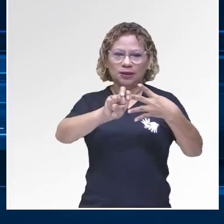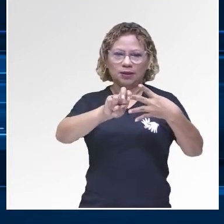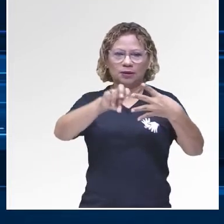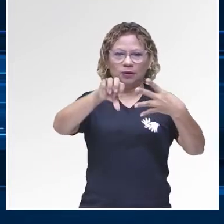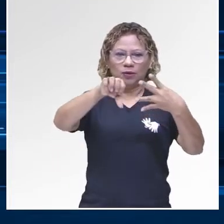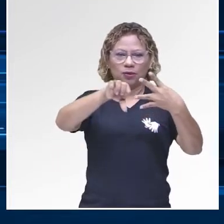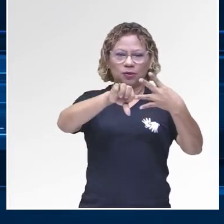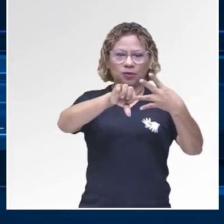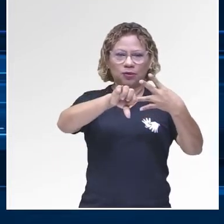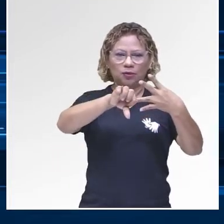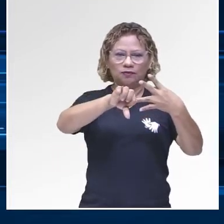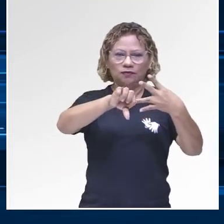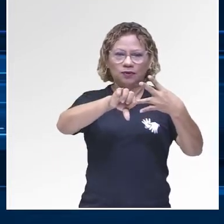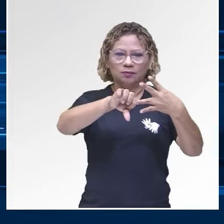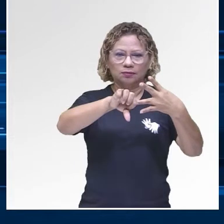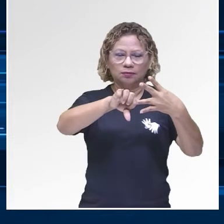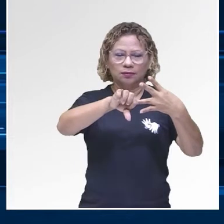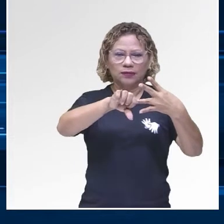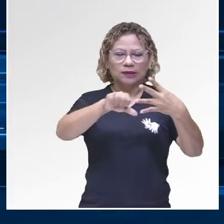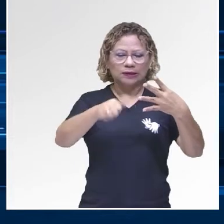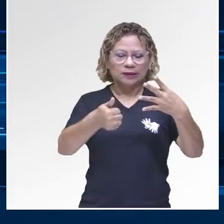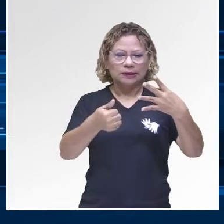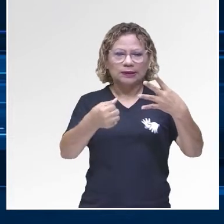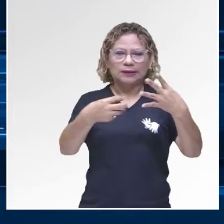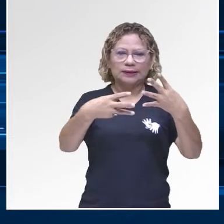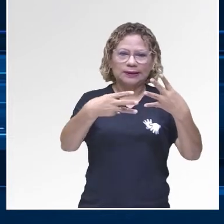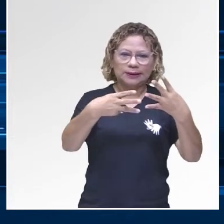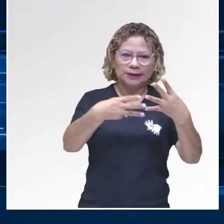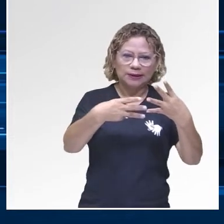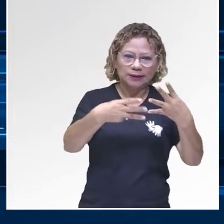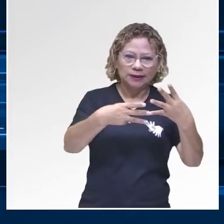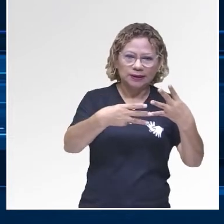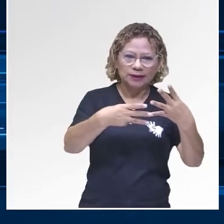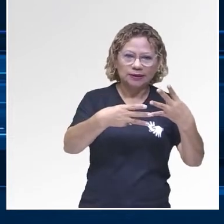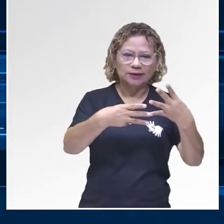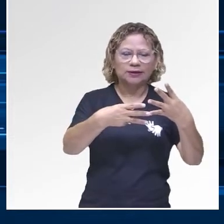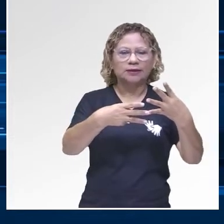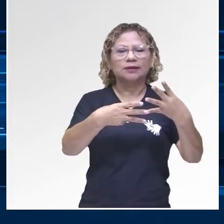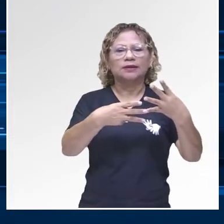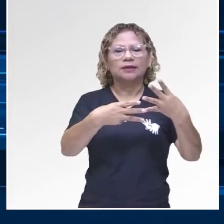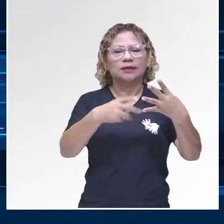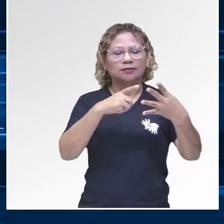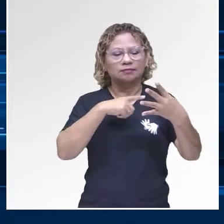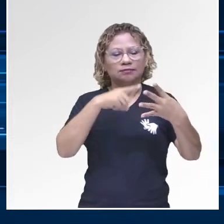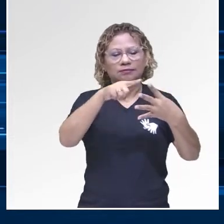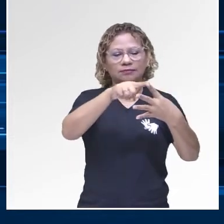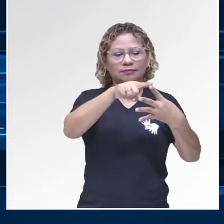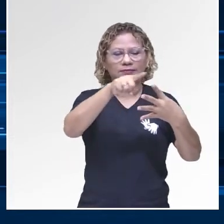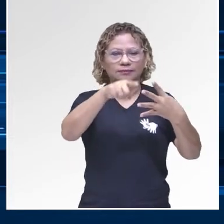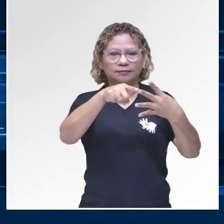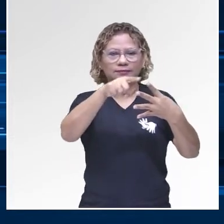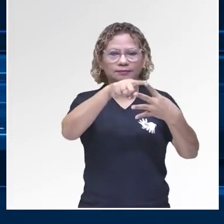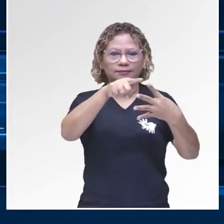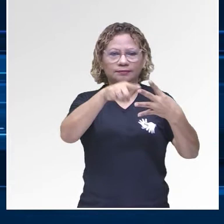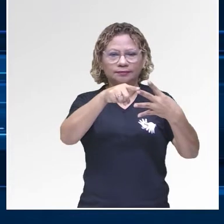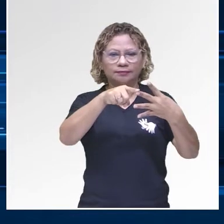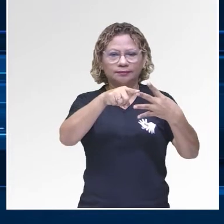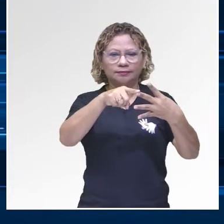qualquer parte da PA que eu efetuar esse procedimento, eu vou encontrar a razão.